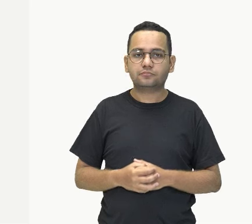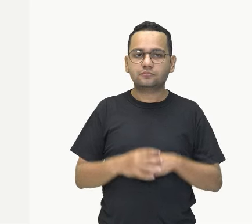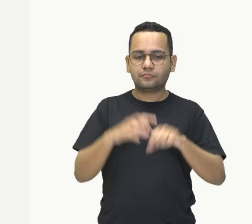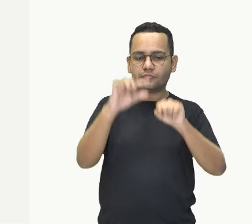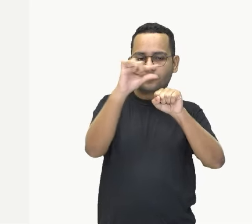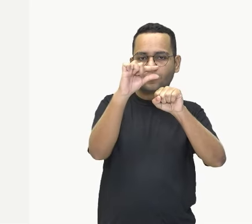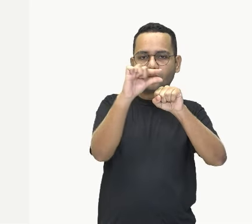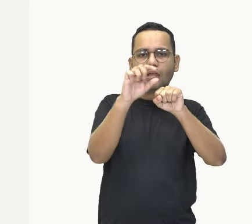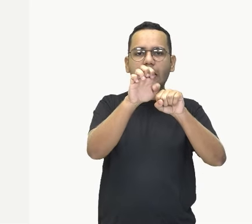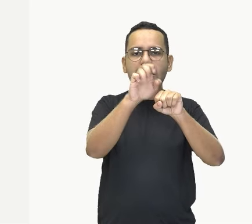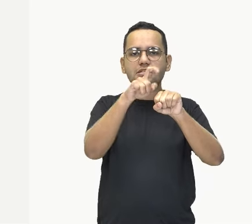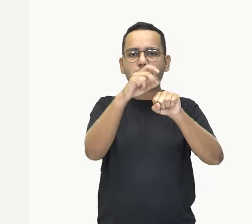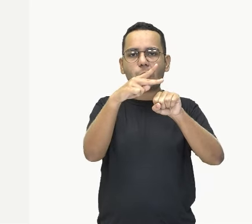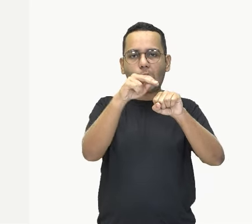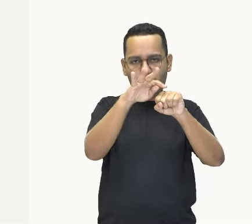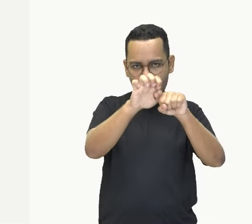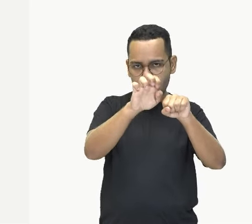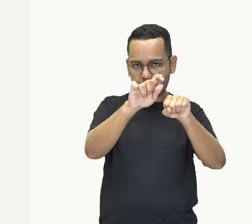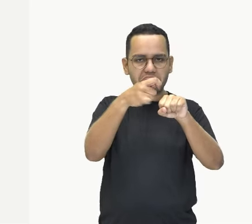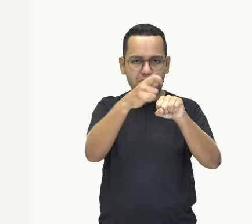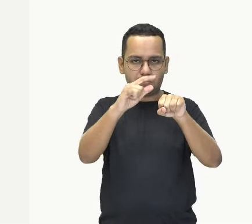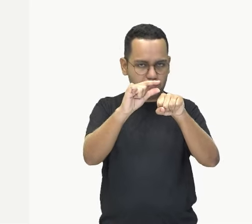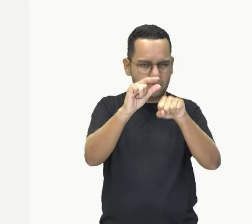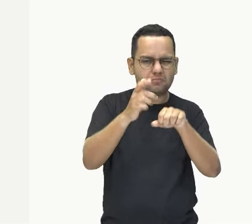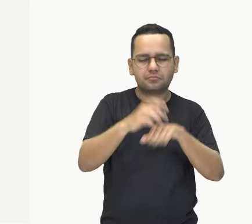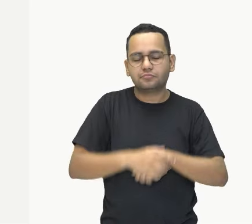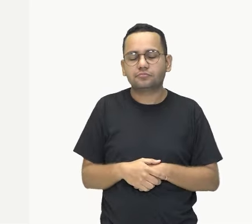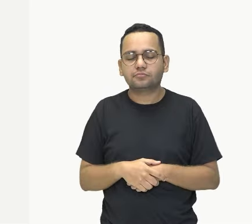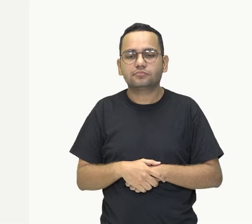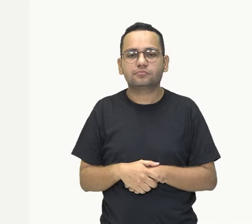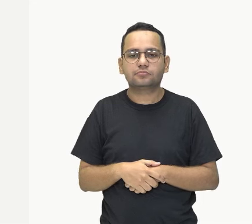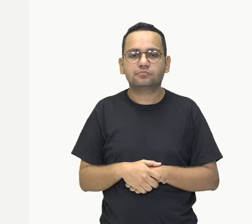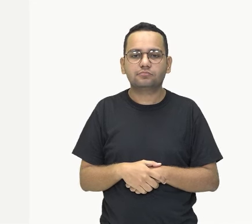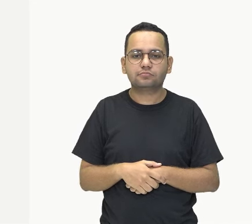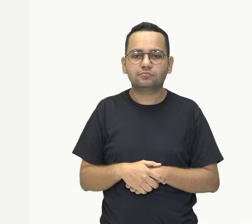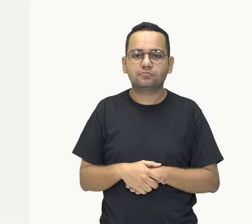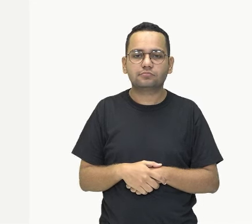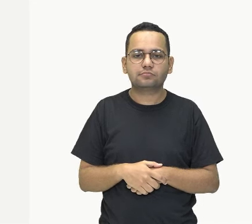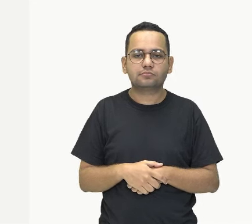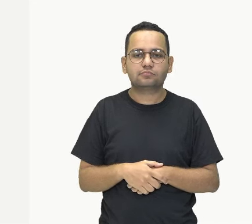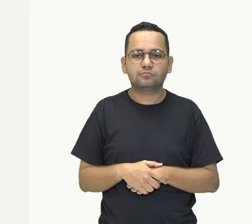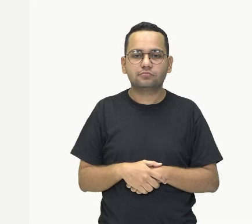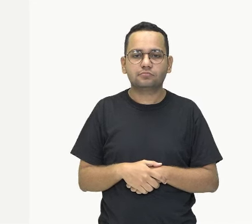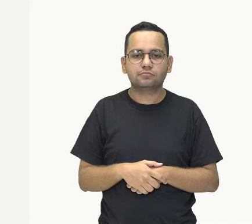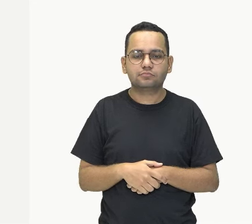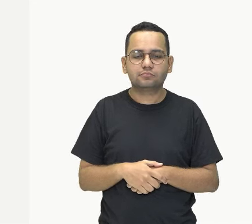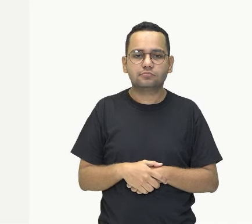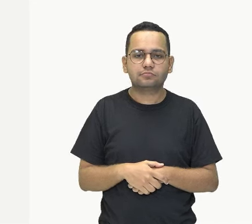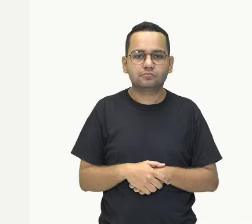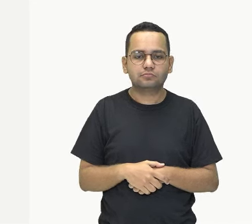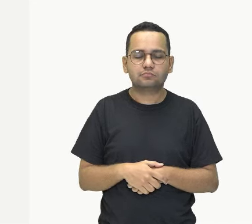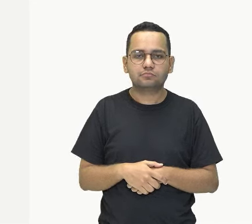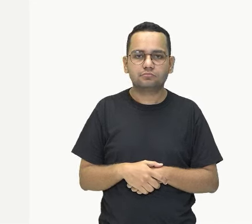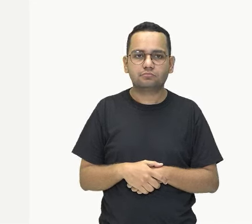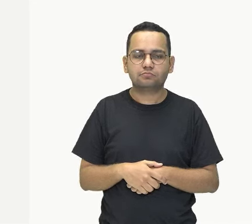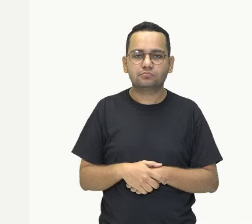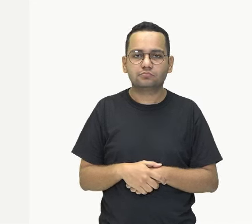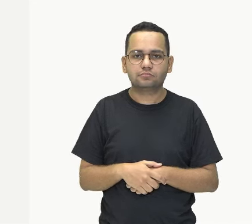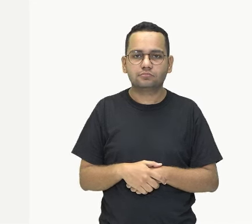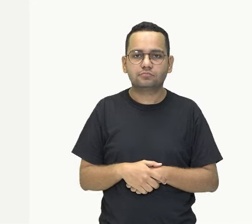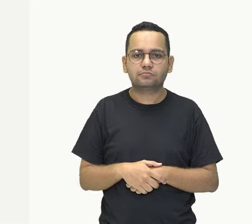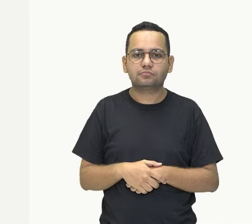representando como M e N. E como a propriedade mesmo diz, multiplicação de potência